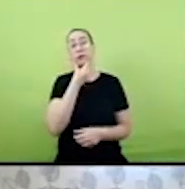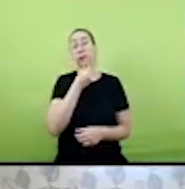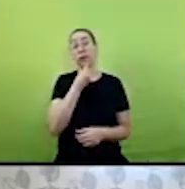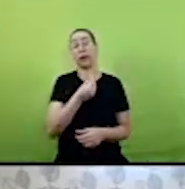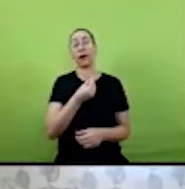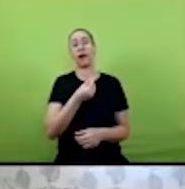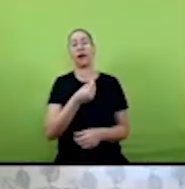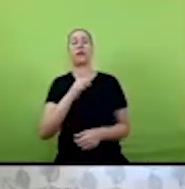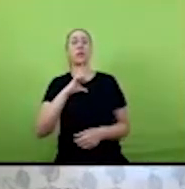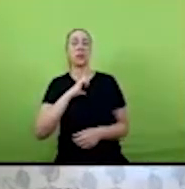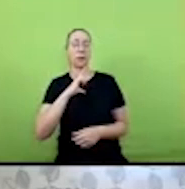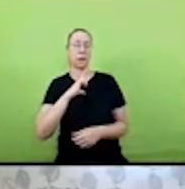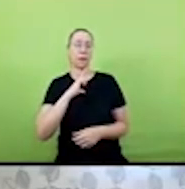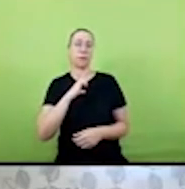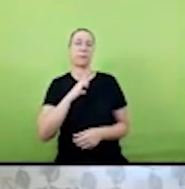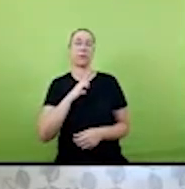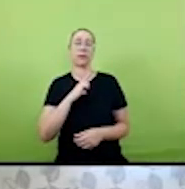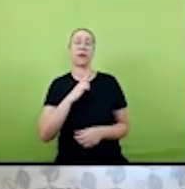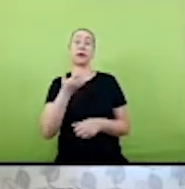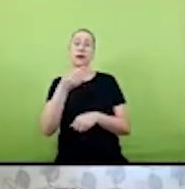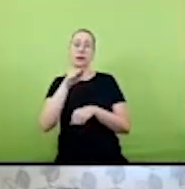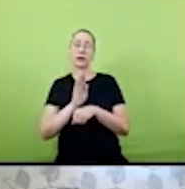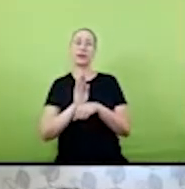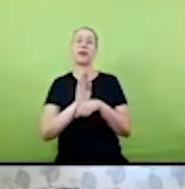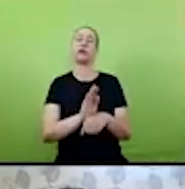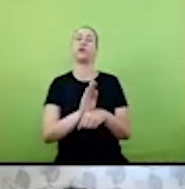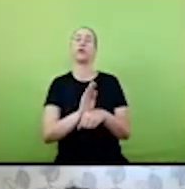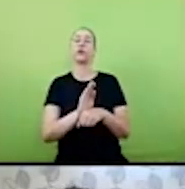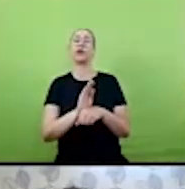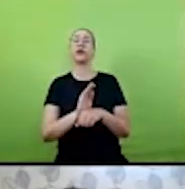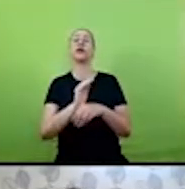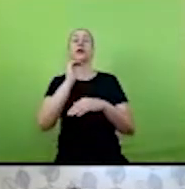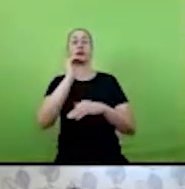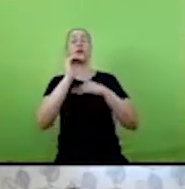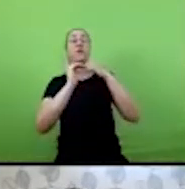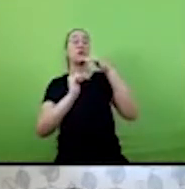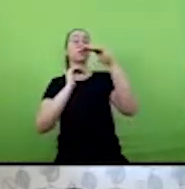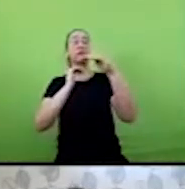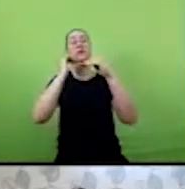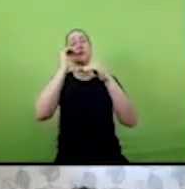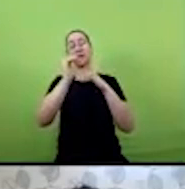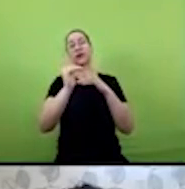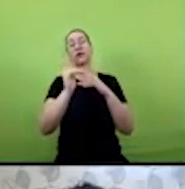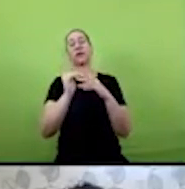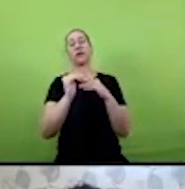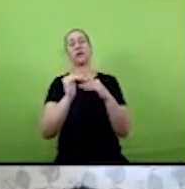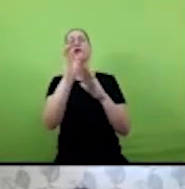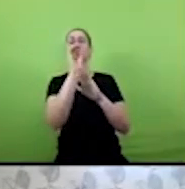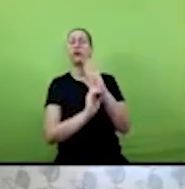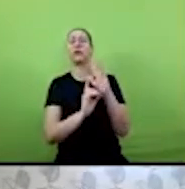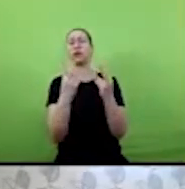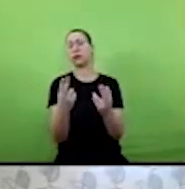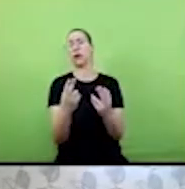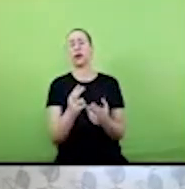essa possibilidade, né, de contribuir com a construção ou a reconstrução e